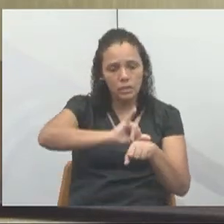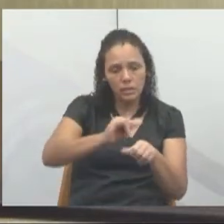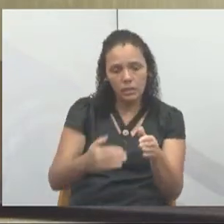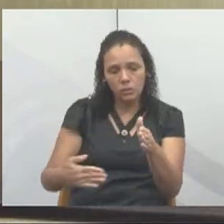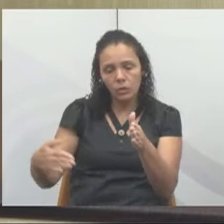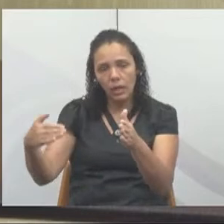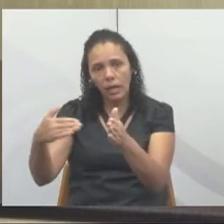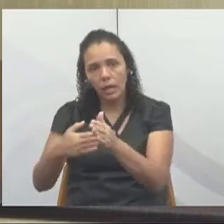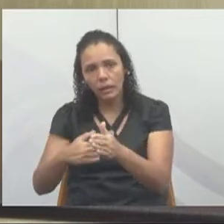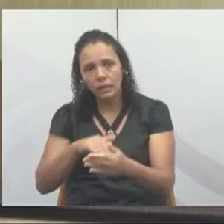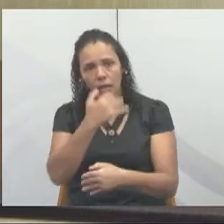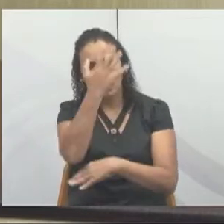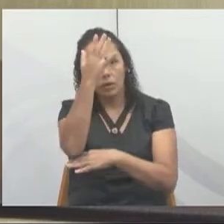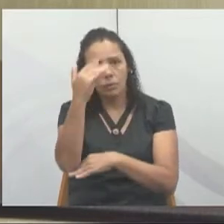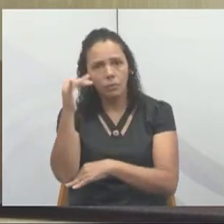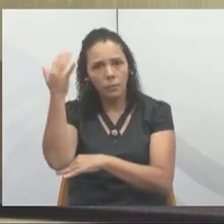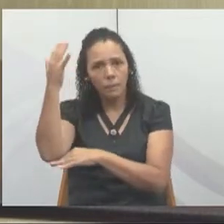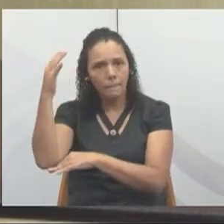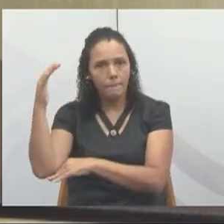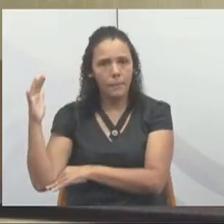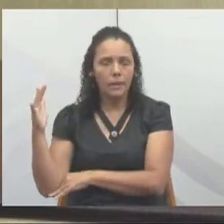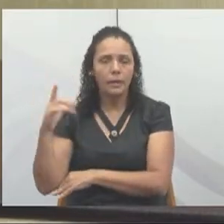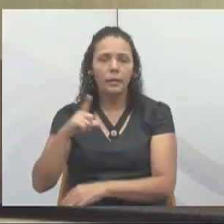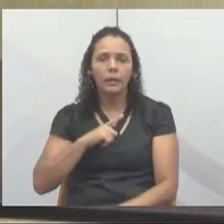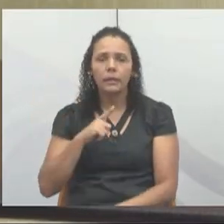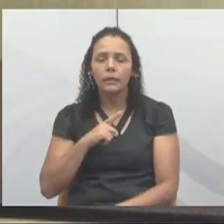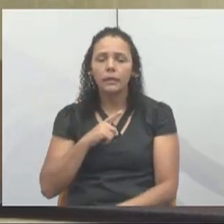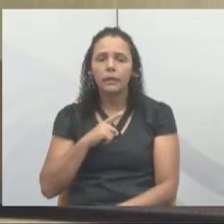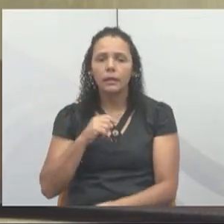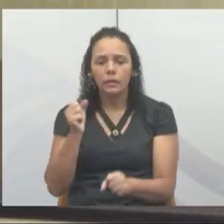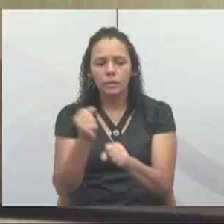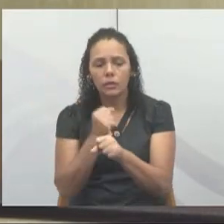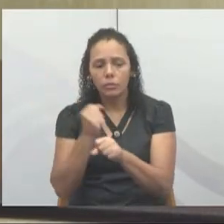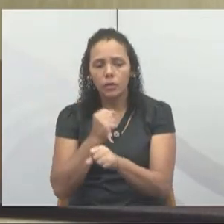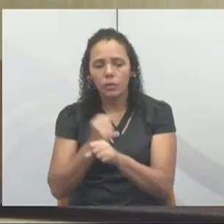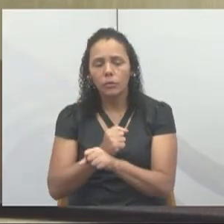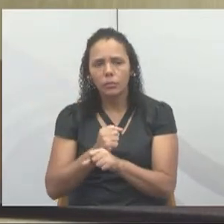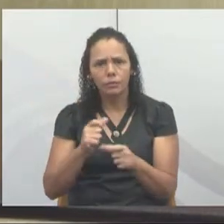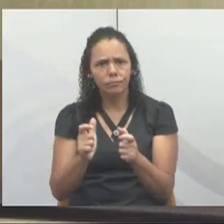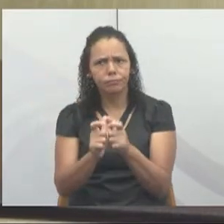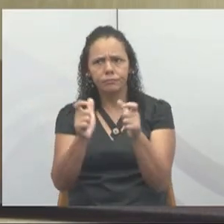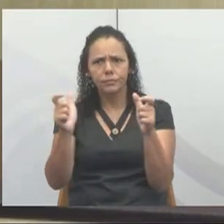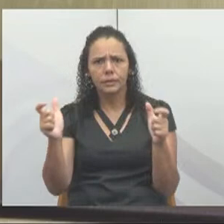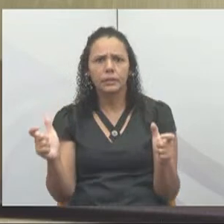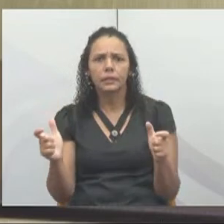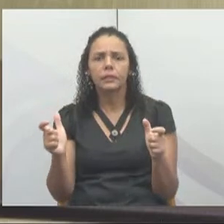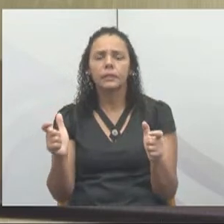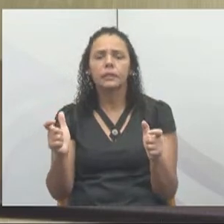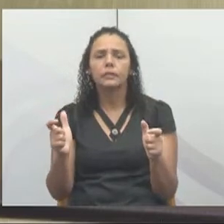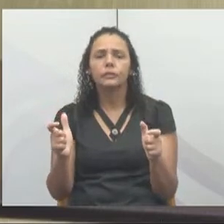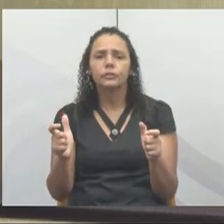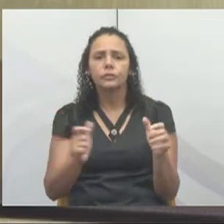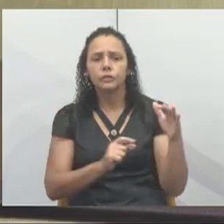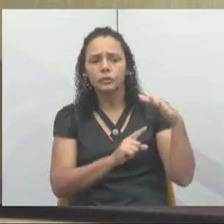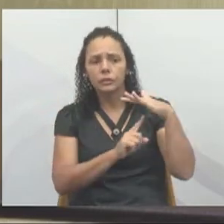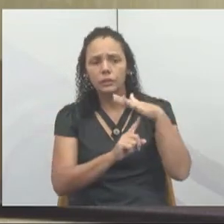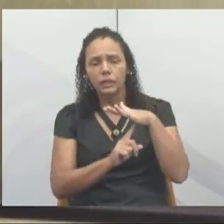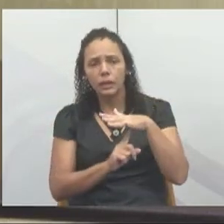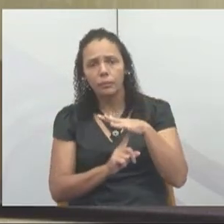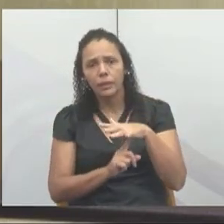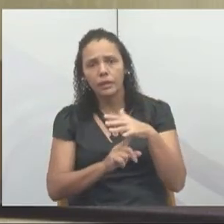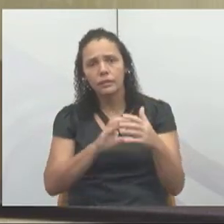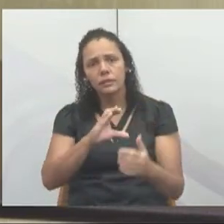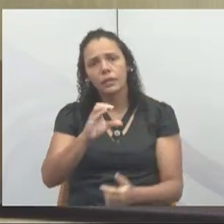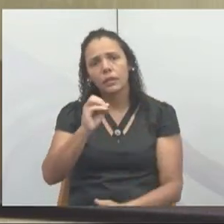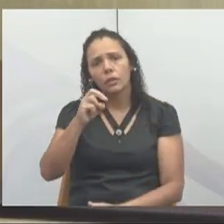Cidade. Teríamos ali, né, uma obra muito grande, onde a Praça Conde